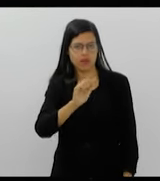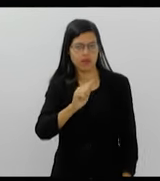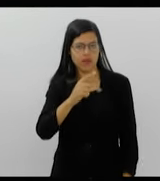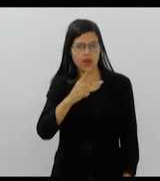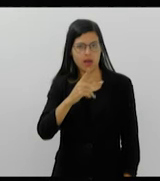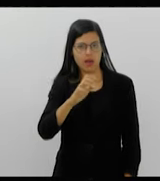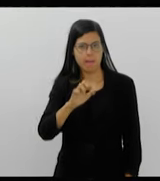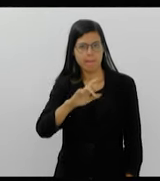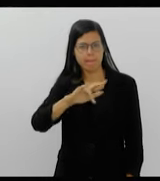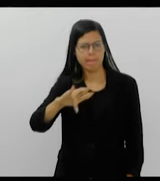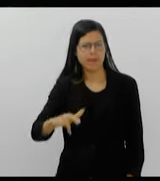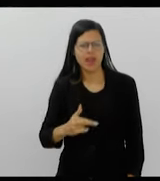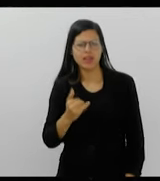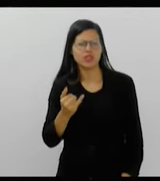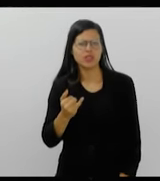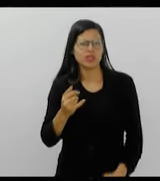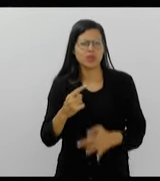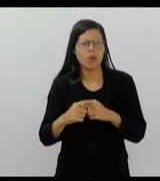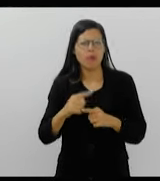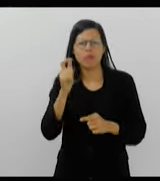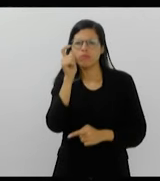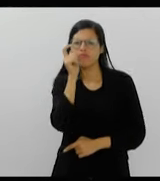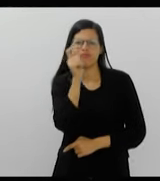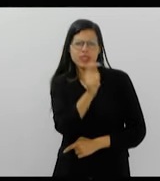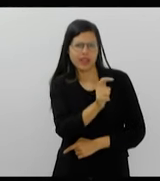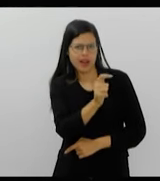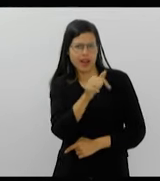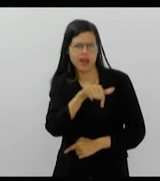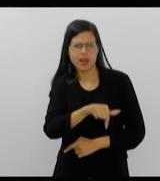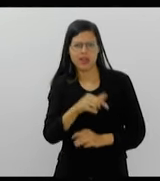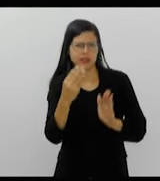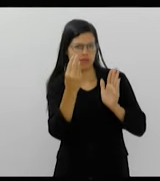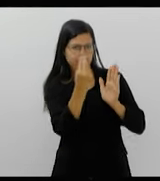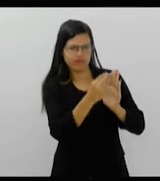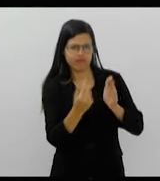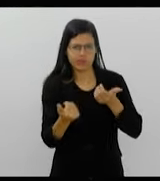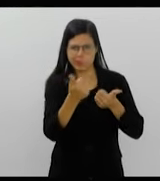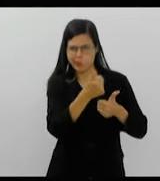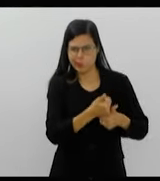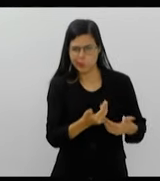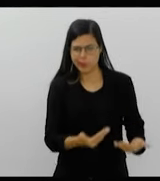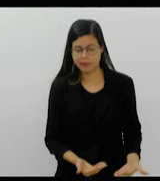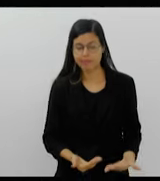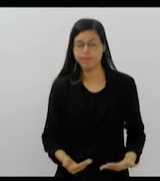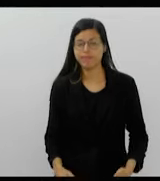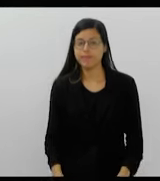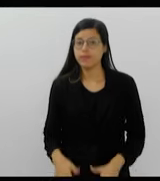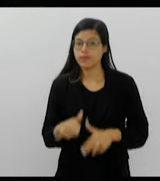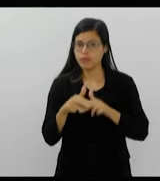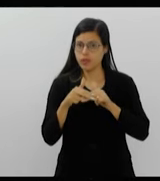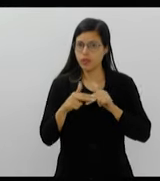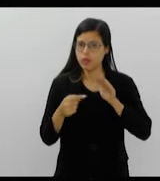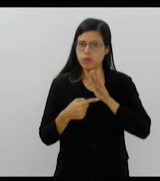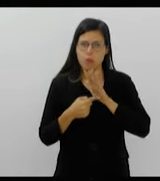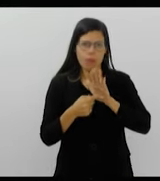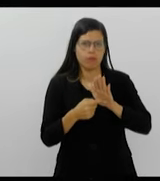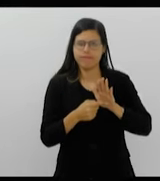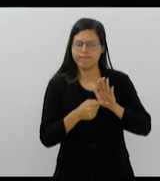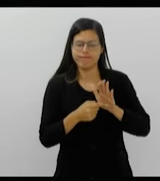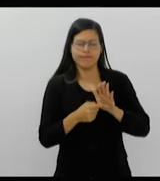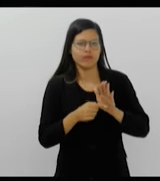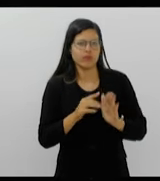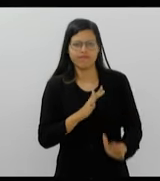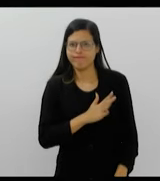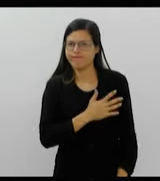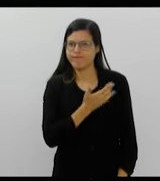quem interessa essa nomeação? Dito isso, eu venho aqui deixar o meu repúdio a essa substituição, e